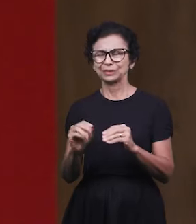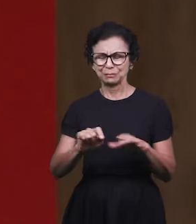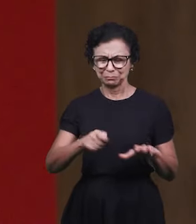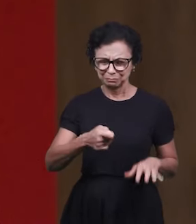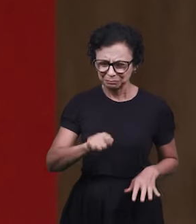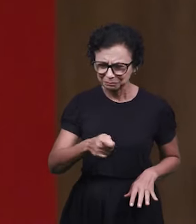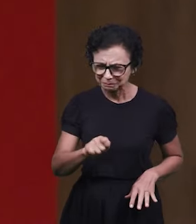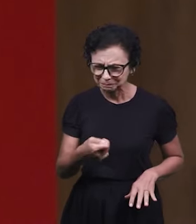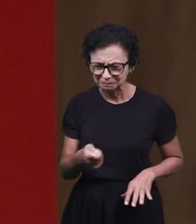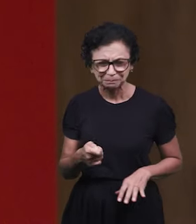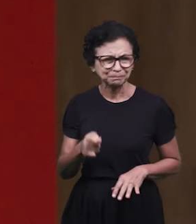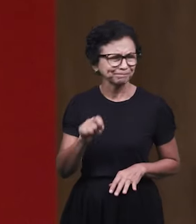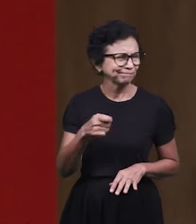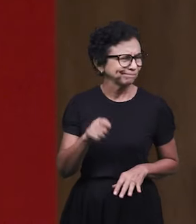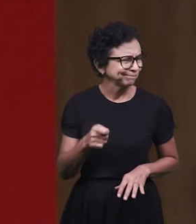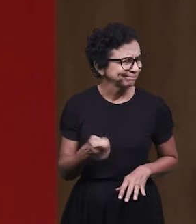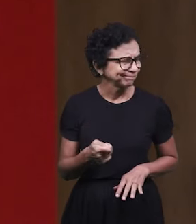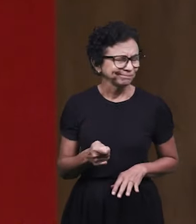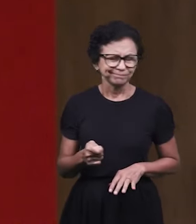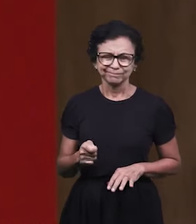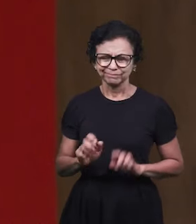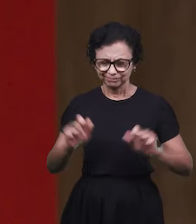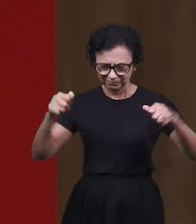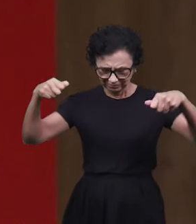e tal. Nada.